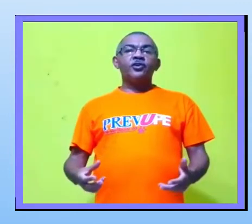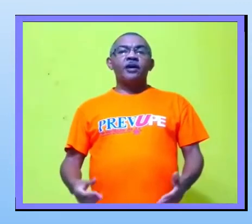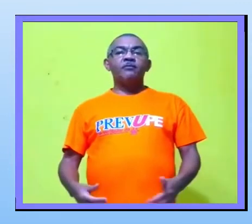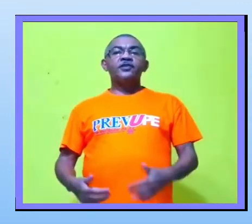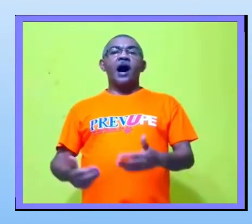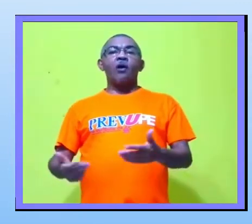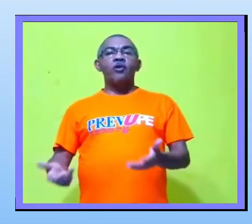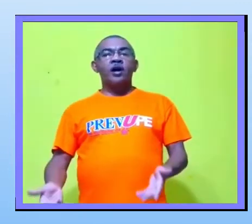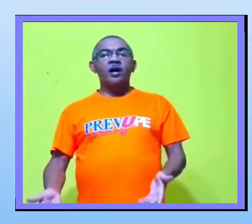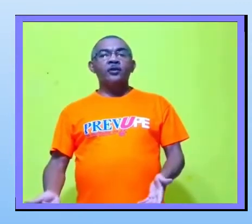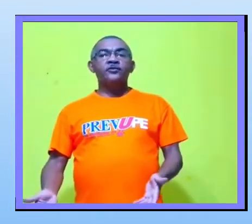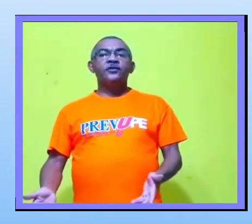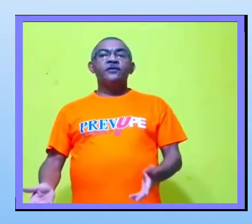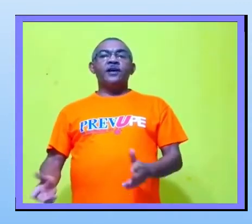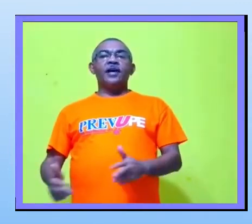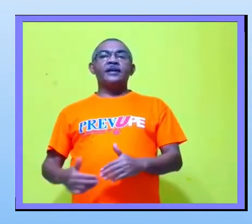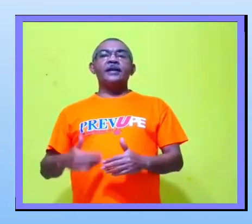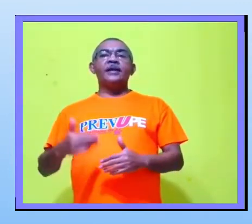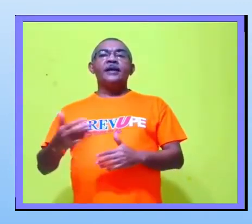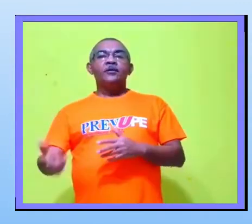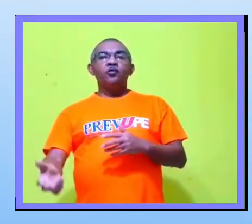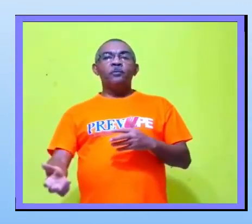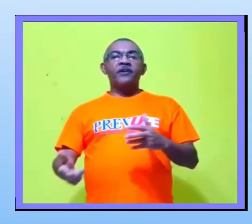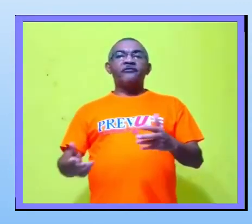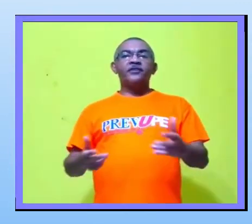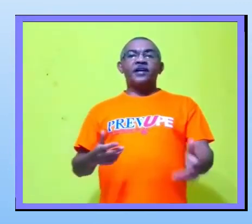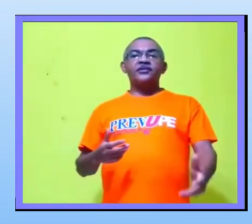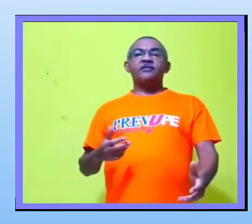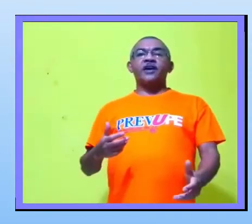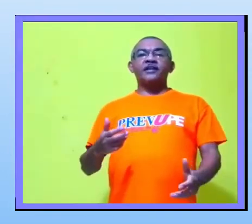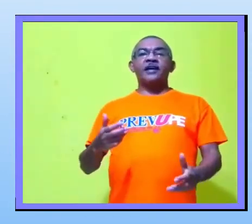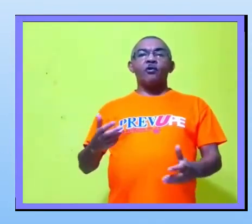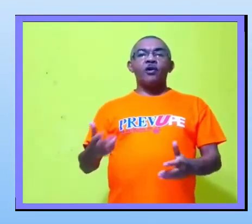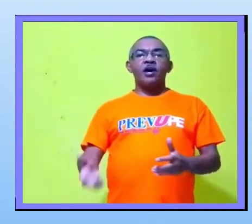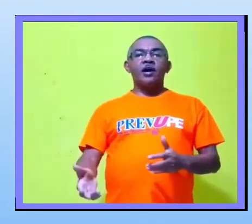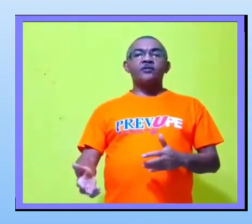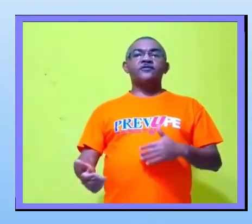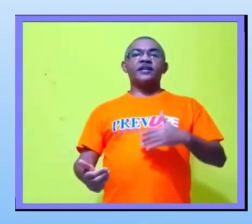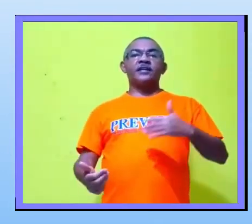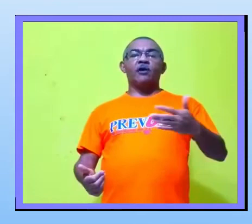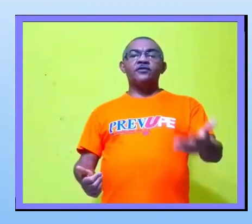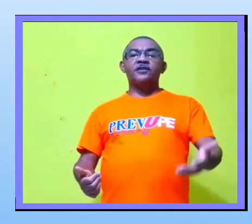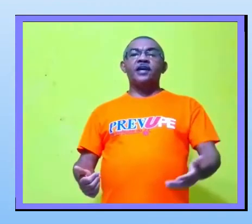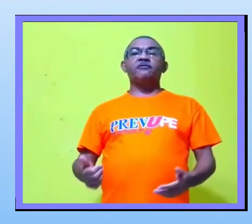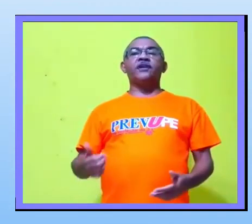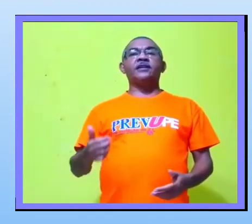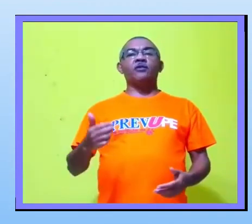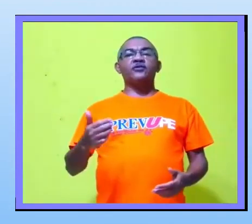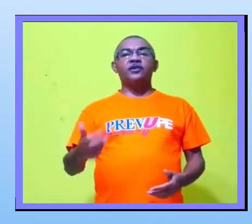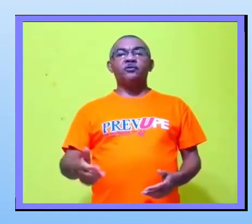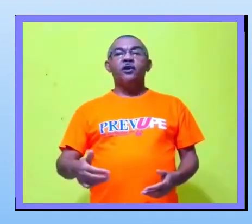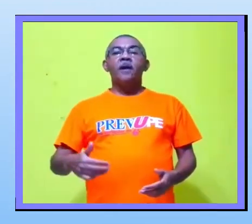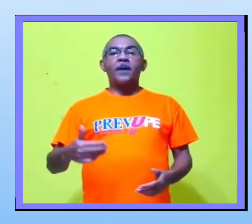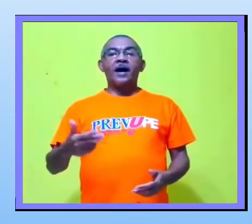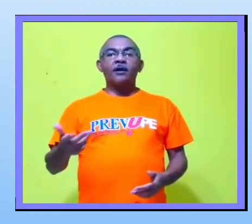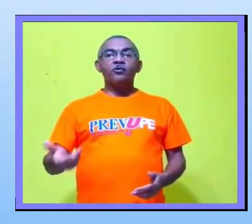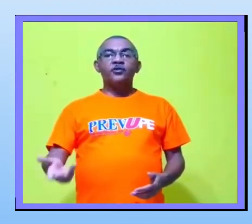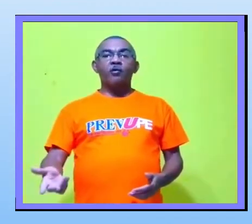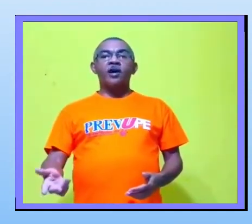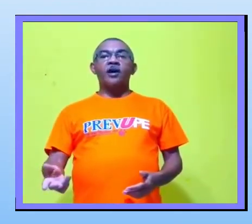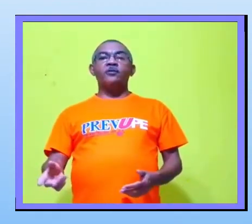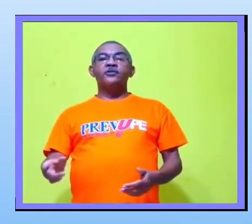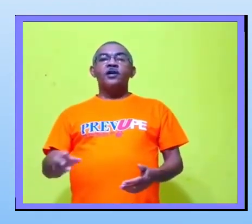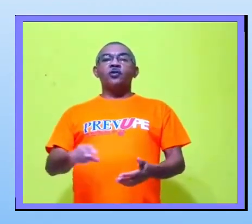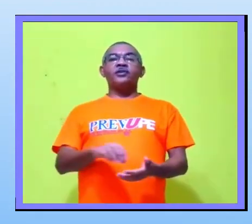Resumidamente, nós temos alcanos, né, que no prefixo a gente vai ter alcanos, vai ter alceno, vai ter alcino. Para